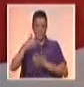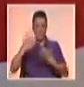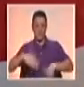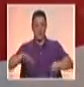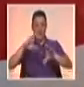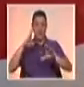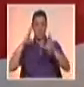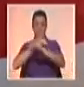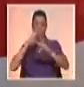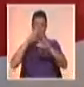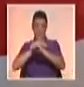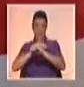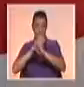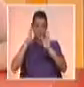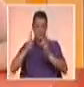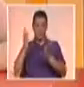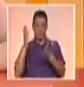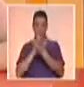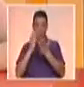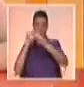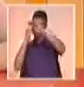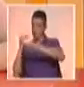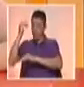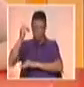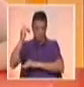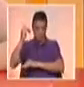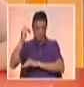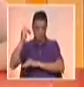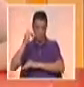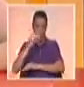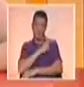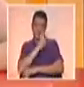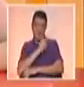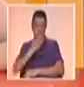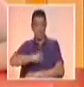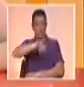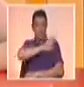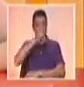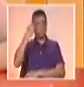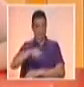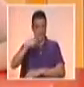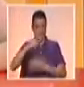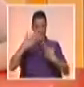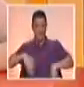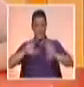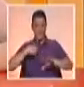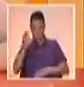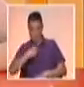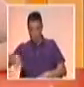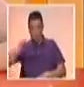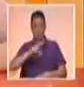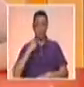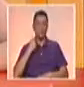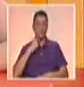a publicidade sem passar nas escolas então, superiores. Então, já tínhamos falado disso logo no início, eu tinha apresentado assim, como sim, diretora, não é? Mas nós temos o curso